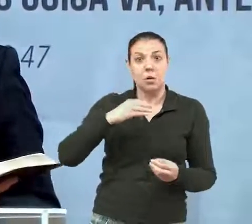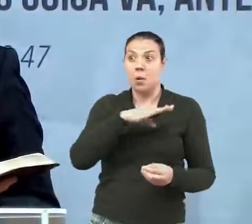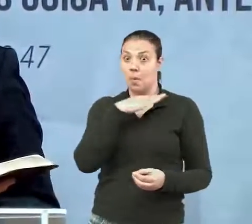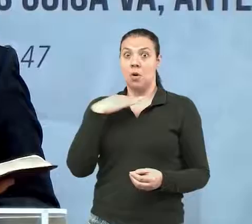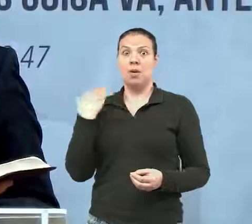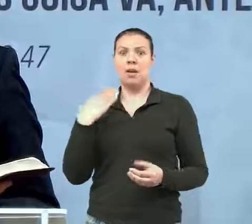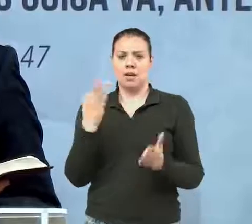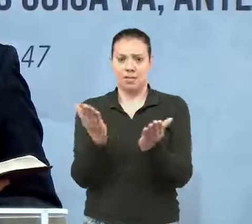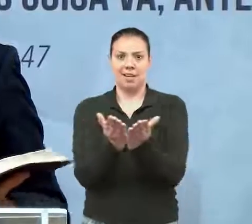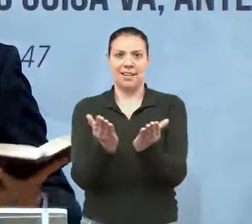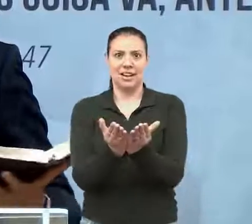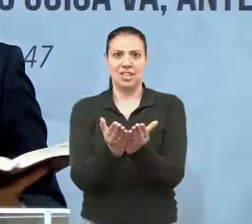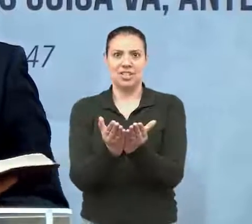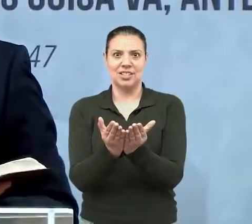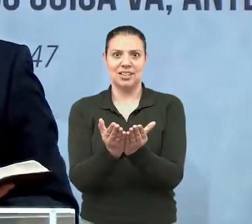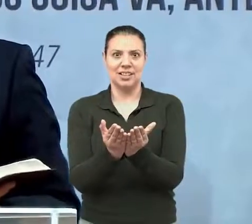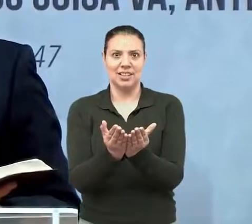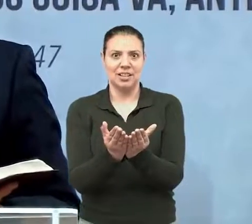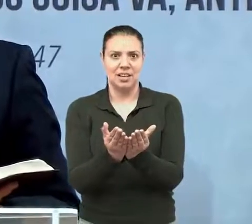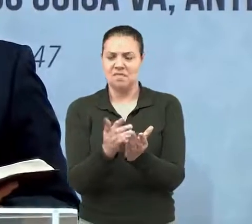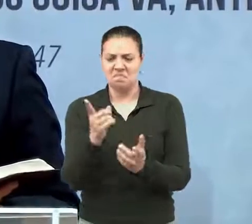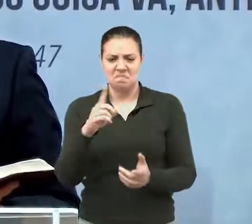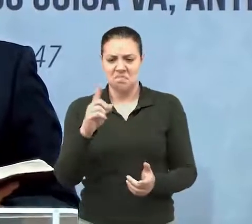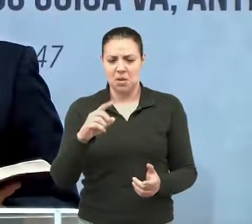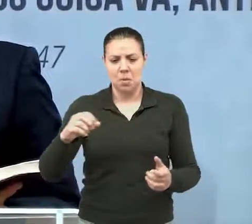Morrer para um crente não é derrota.